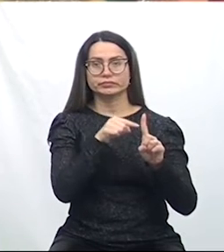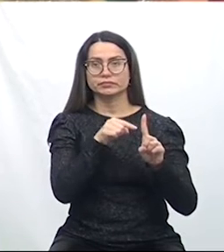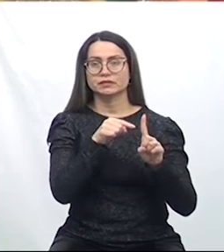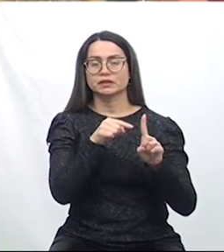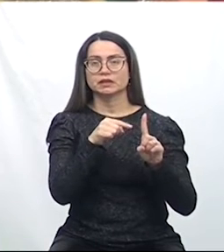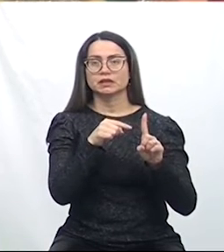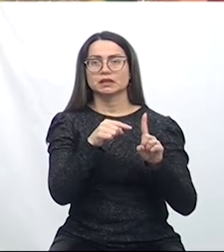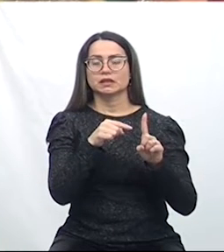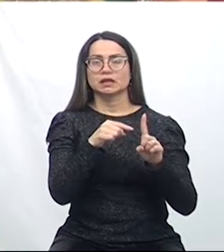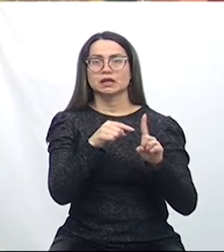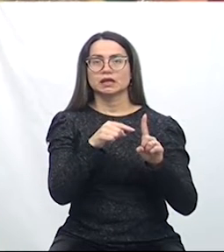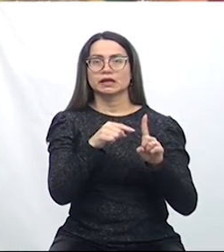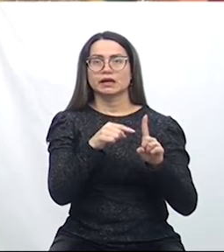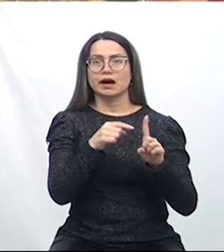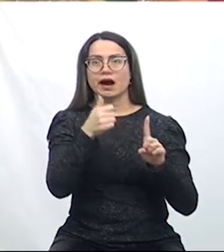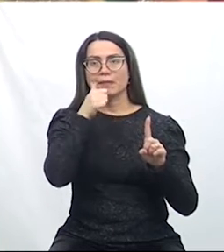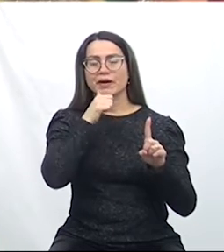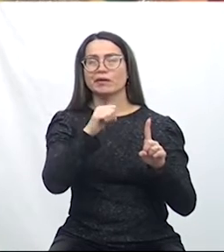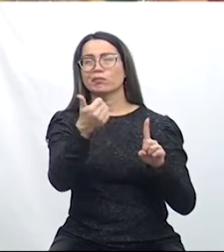gestação.